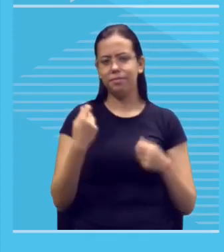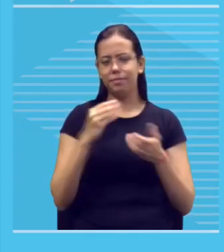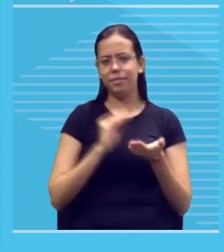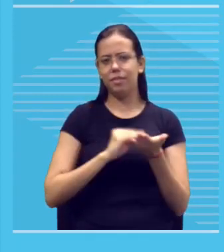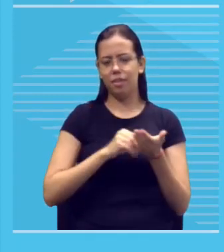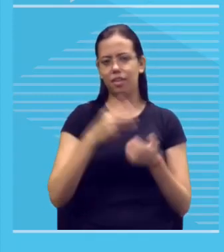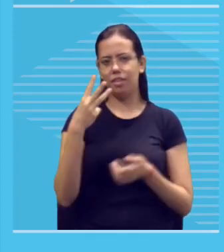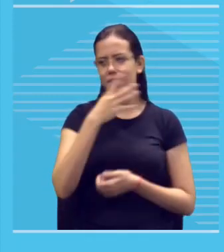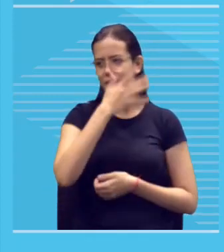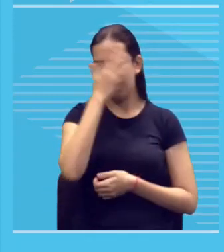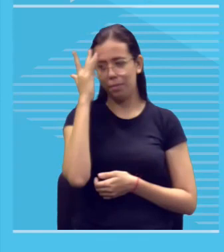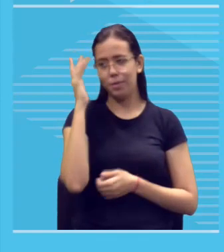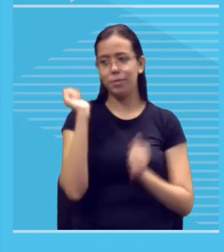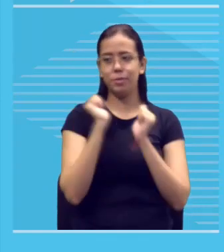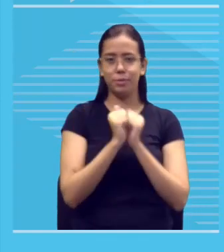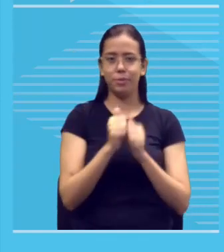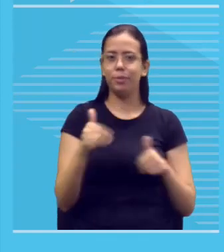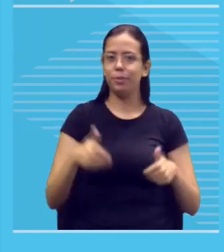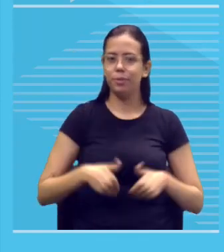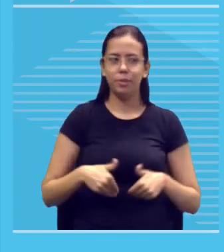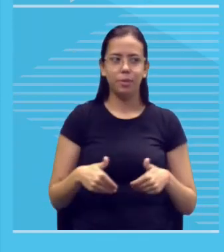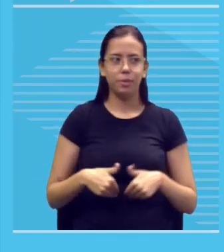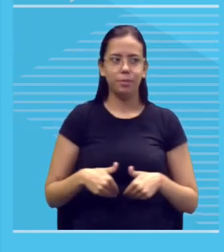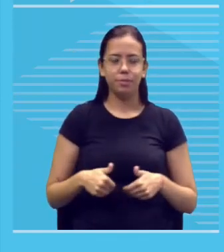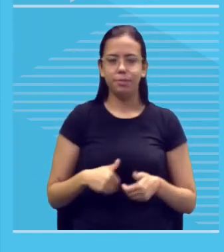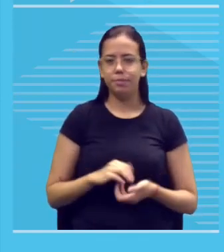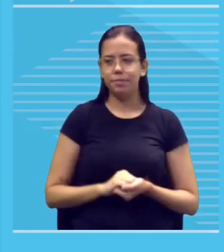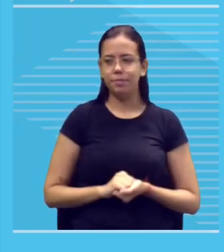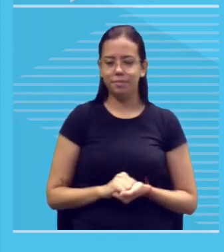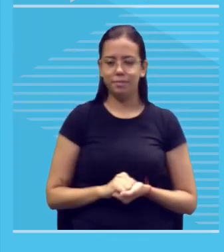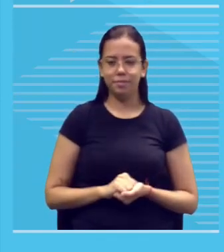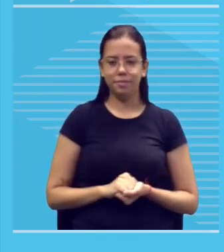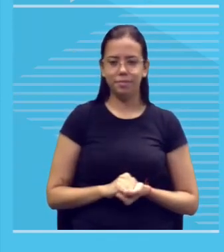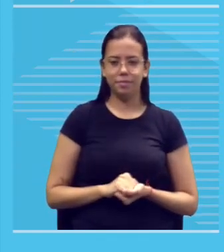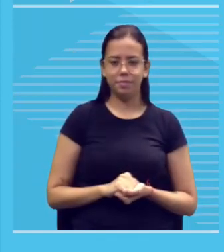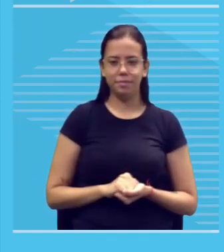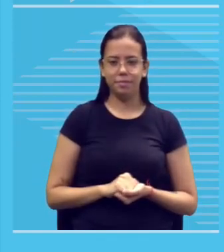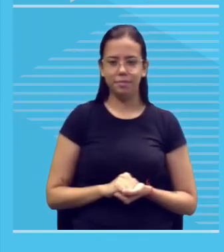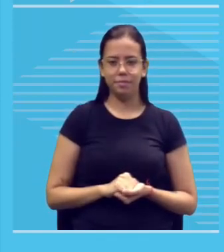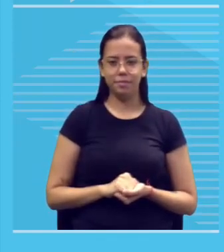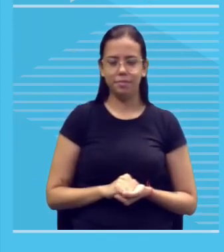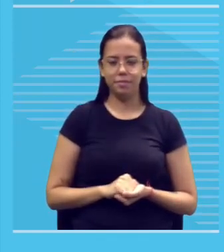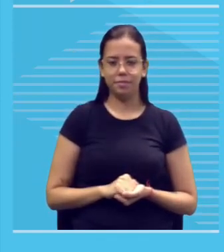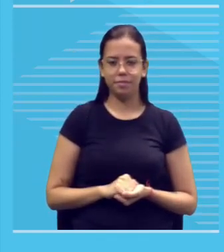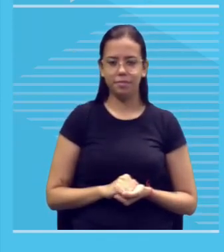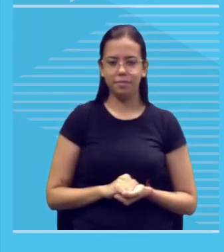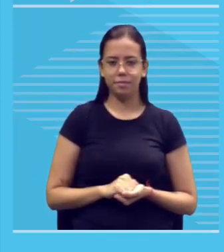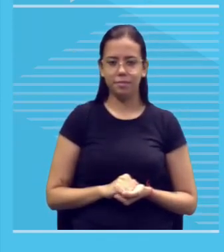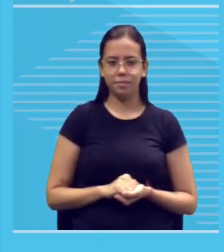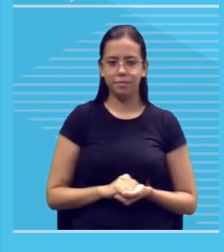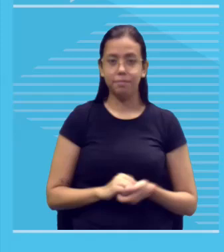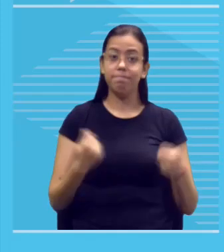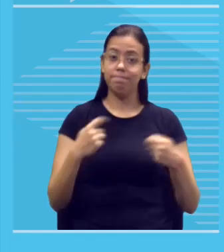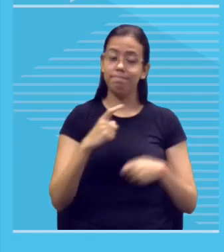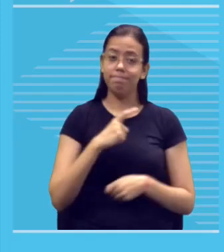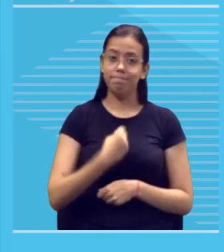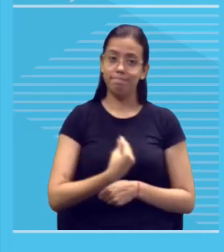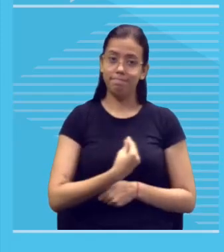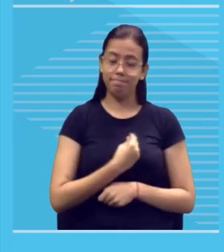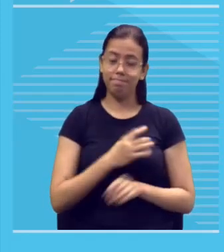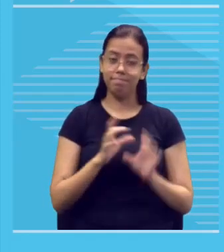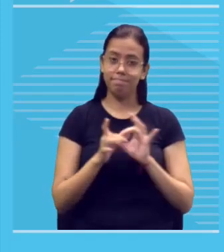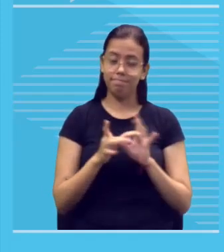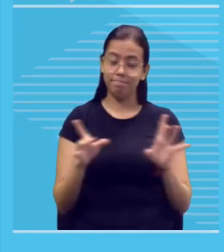esta fome não é isso aí olha só tem que estar aqui né disponível e tal